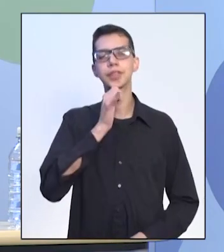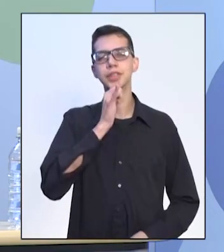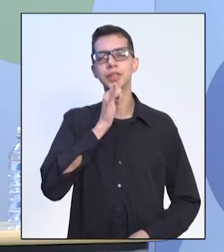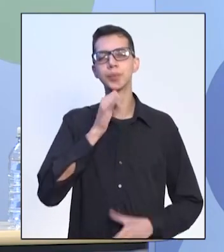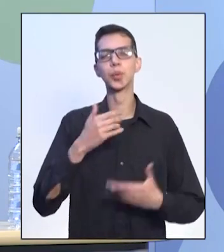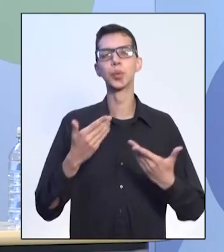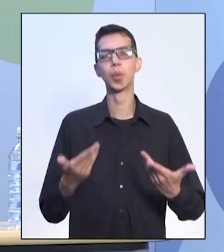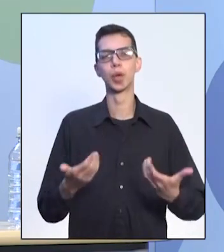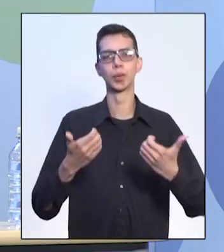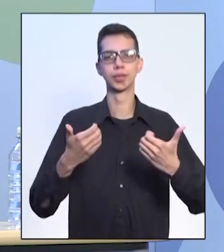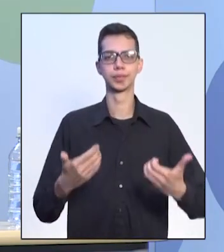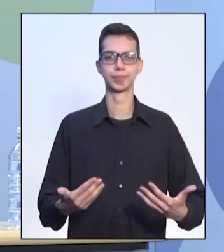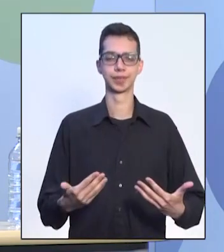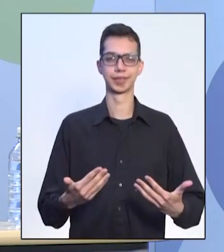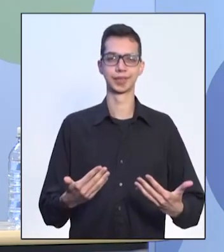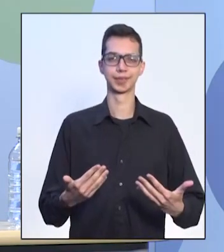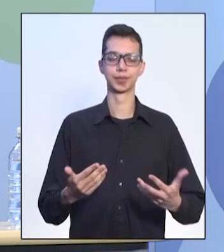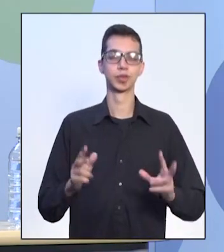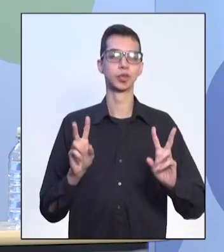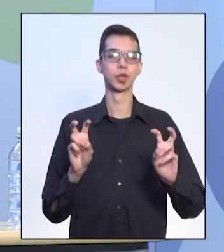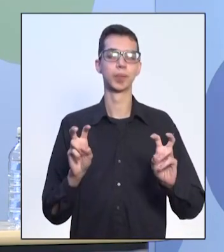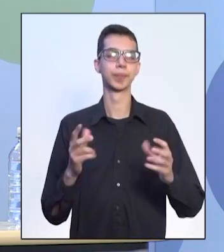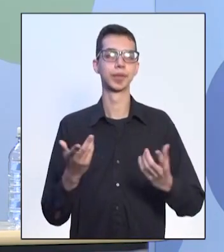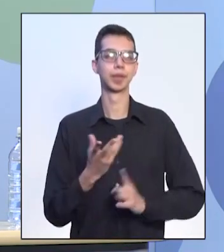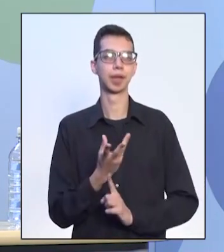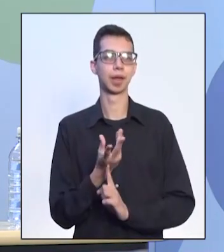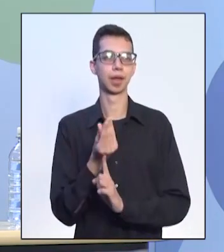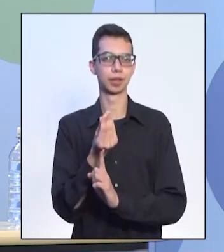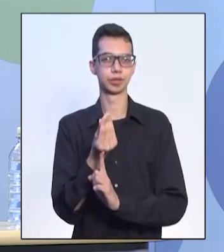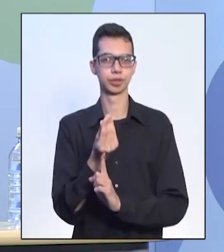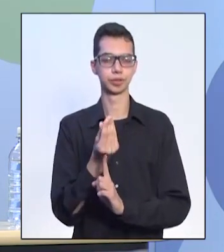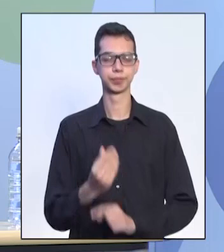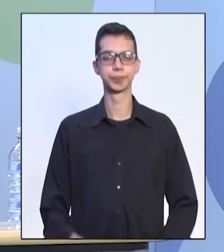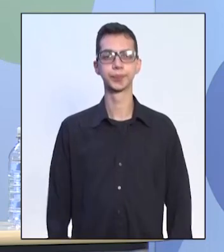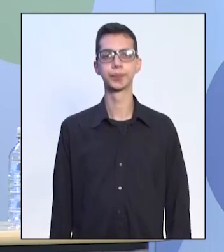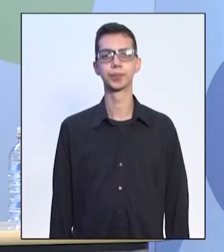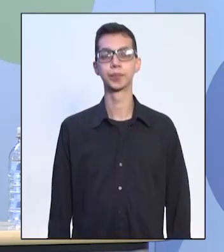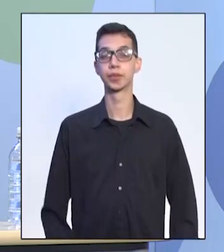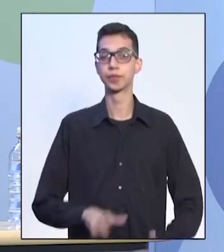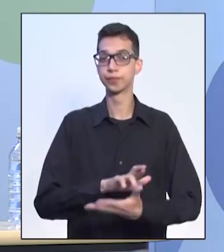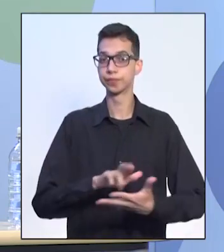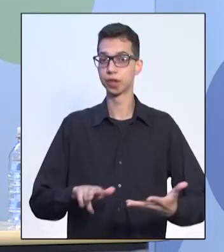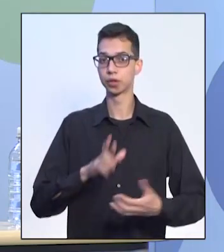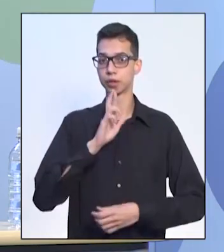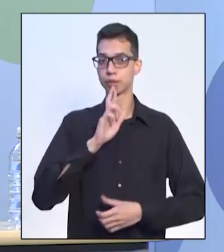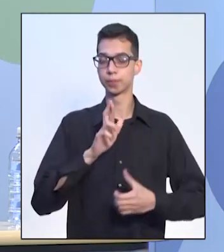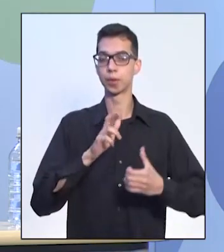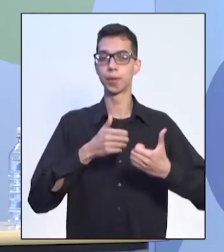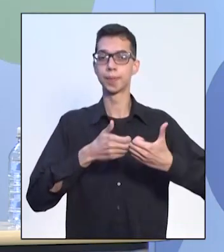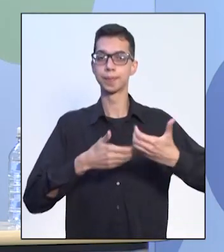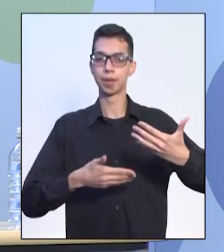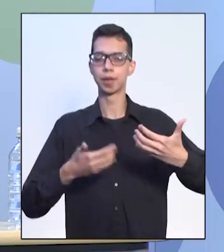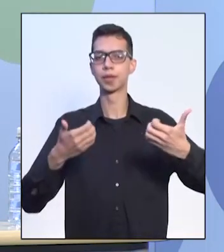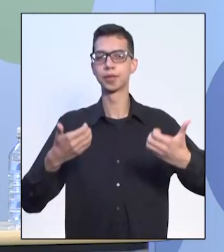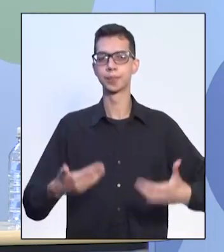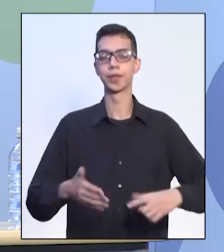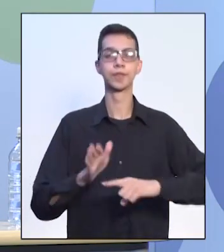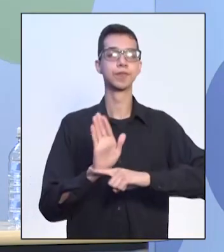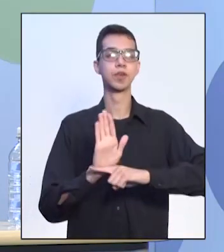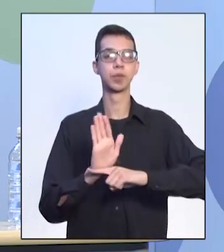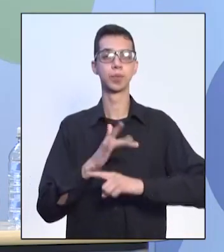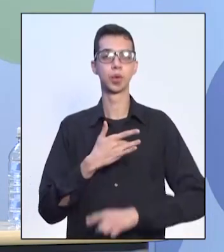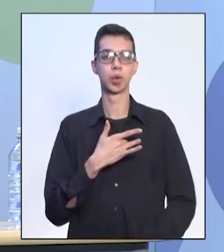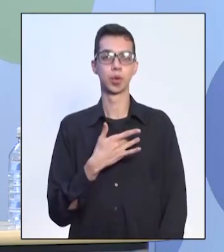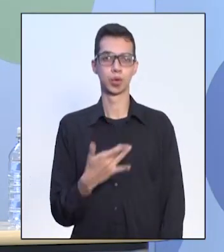citariam de expressões artísticas? Eu recebi aqui diversas respostas apontando filmes românticos, e eu